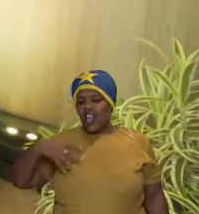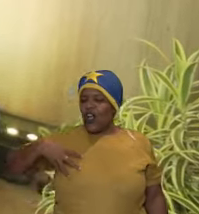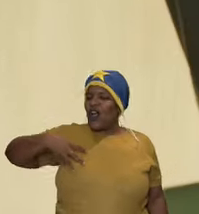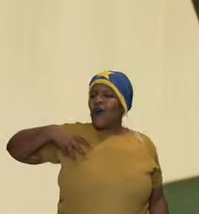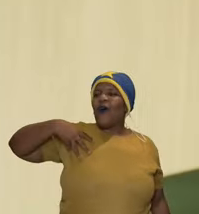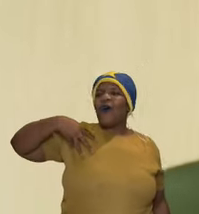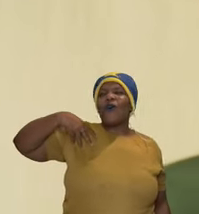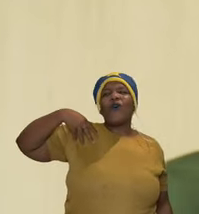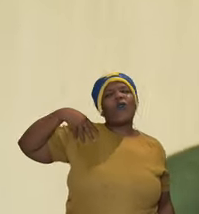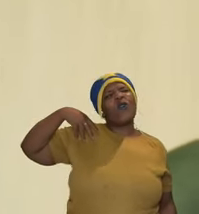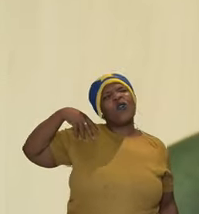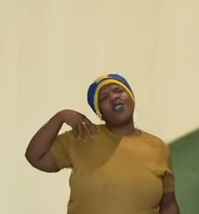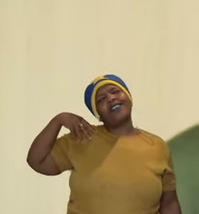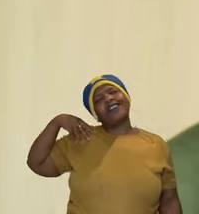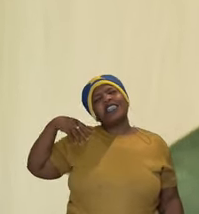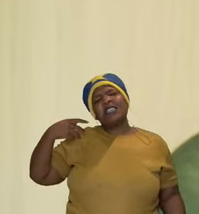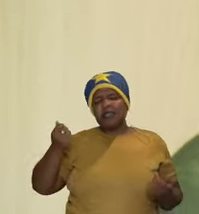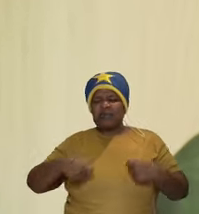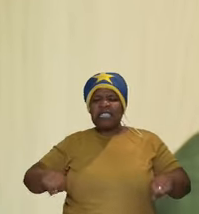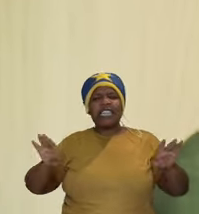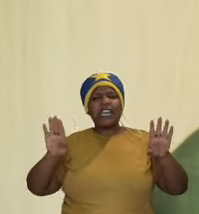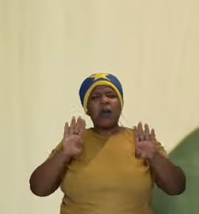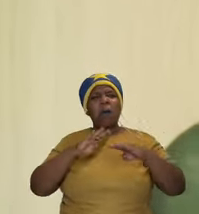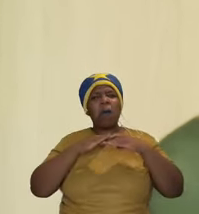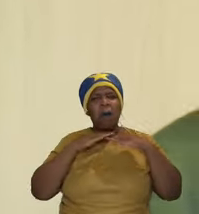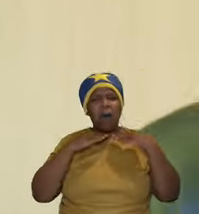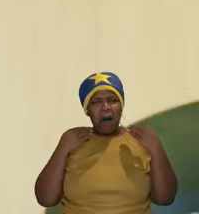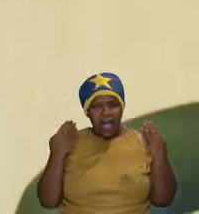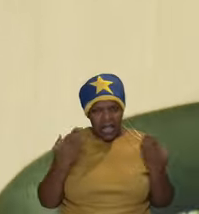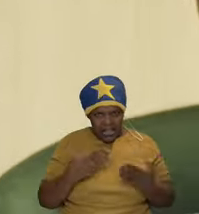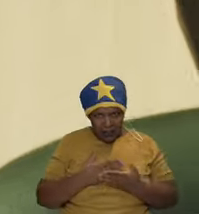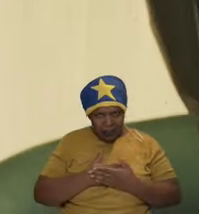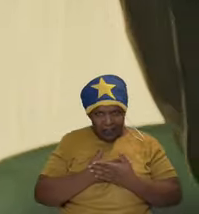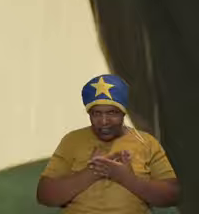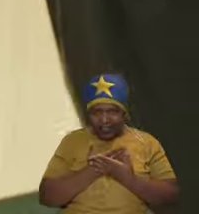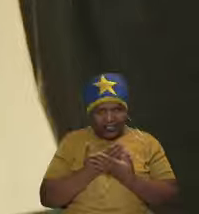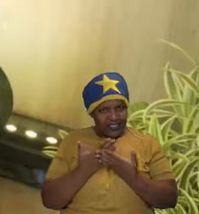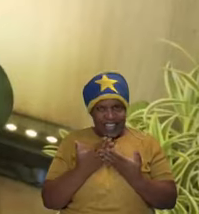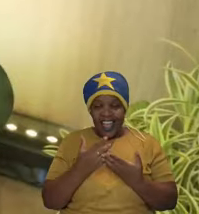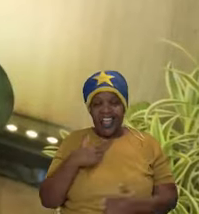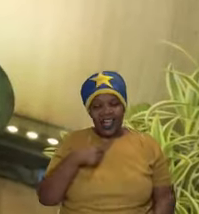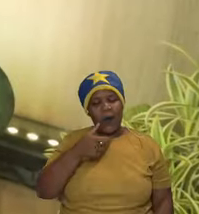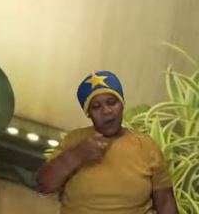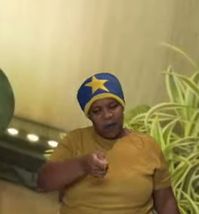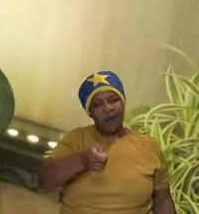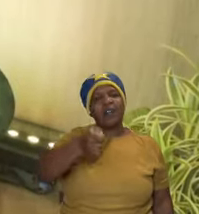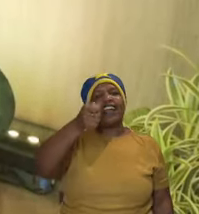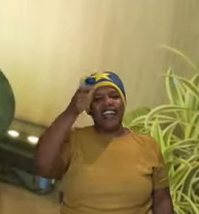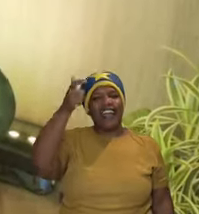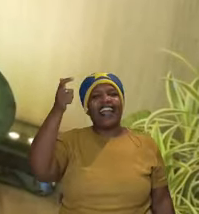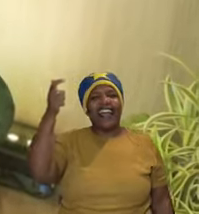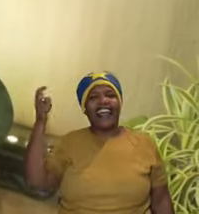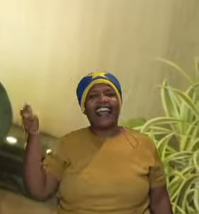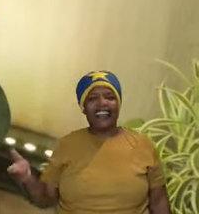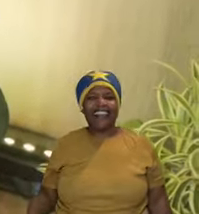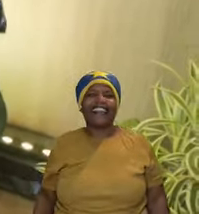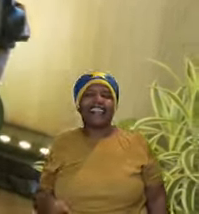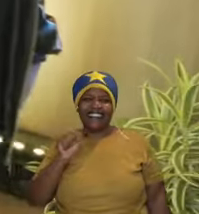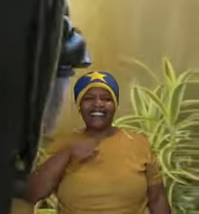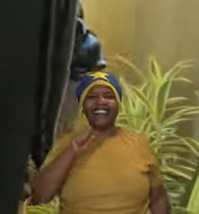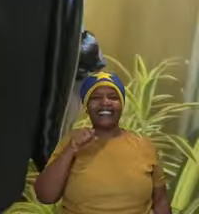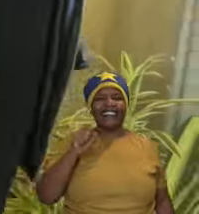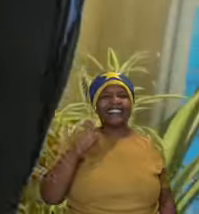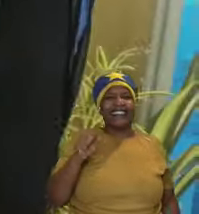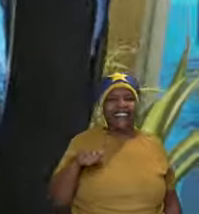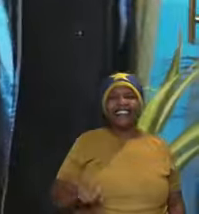Orgulhoso demais pra morrer de paixão. Hoje dei play na live. Vixe, é doido,